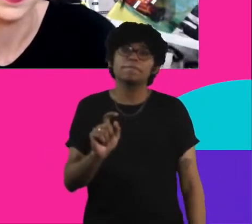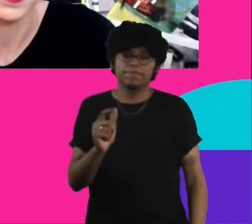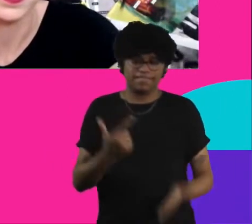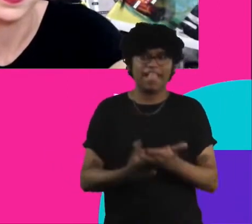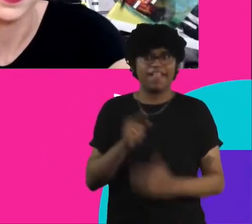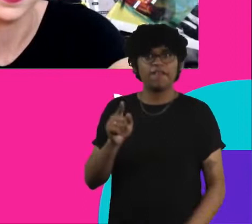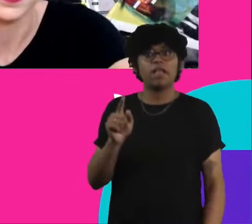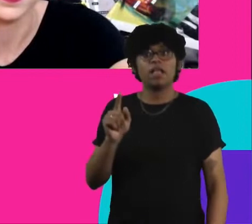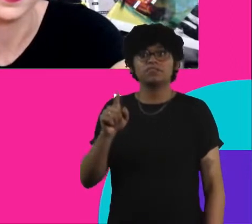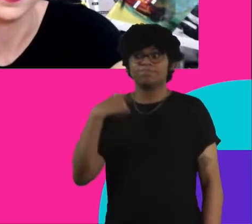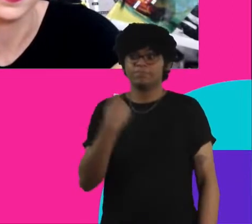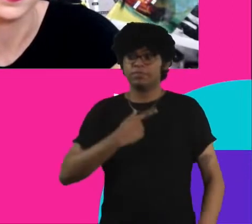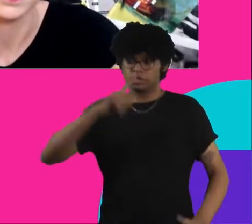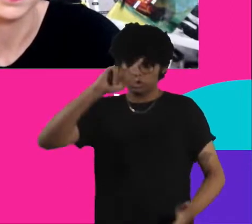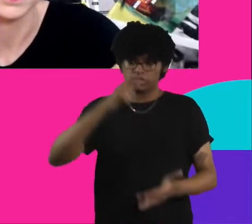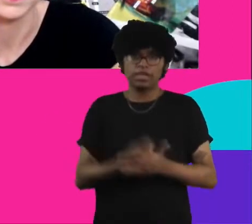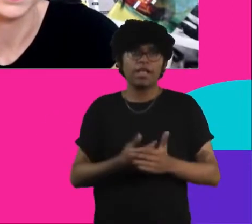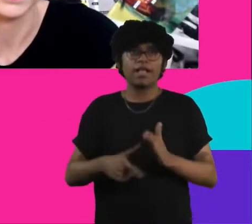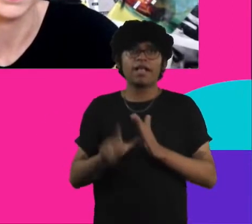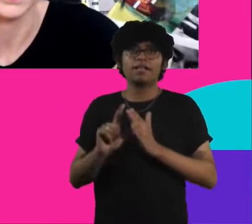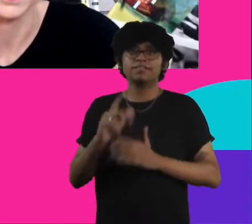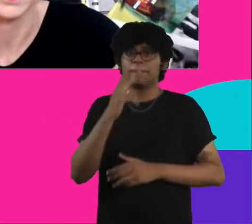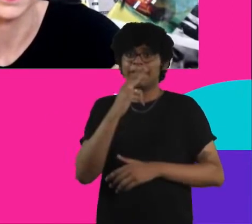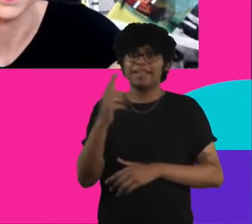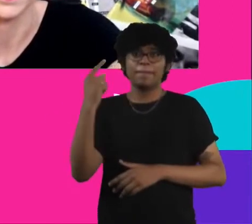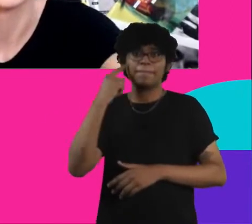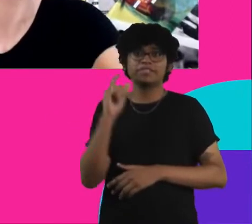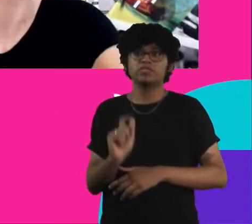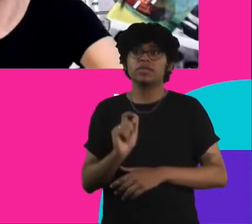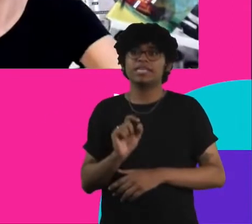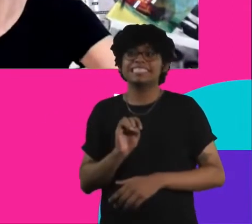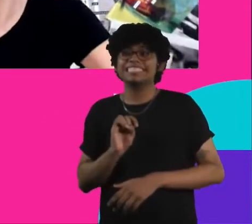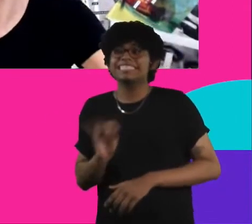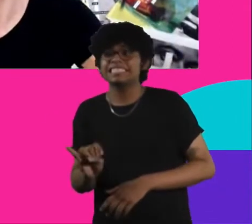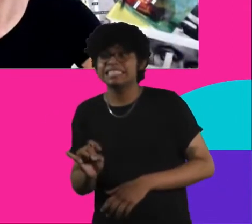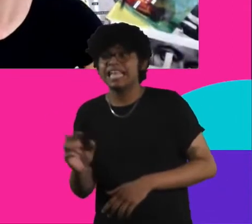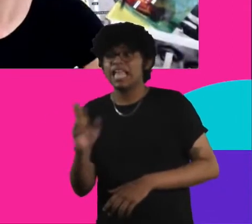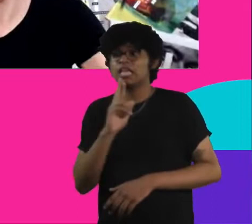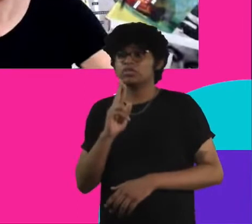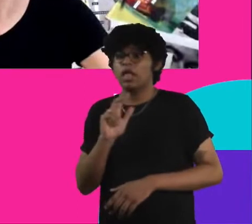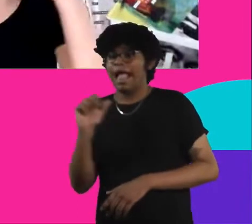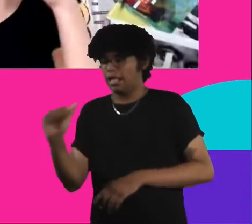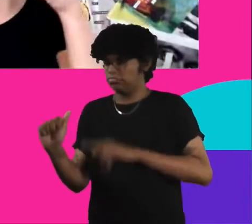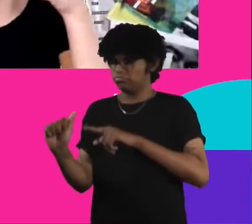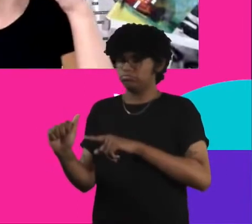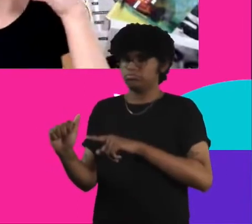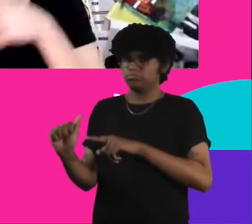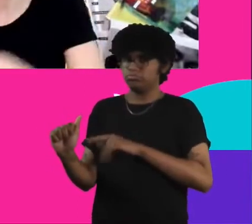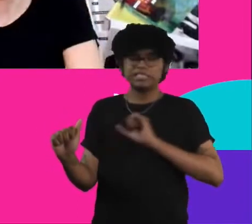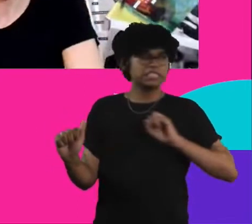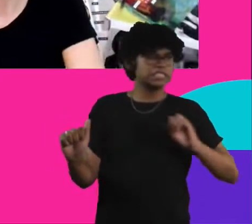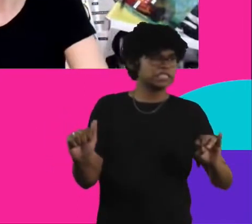tomar uma decisão, pensar muito nas seguintes situações. E se o resultado for A? E se